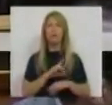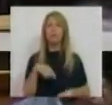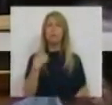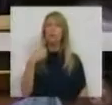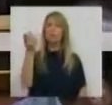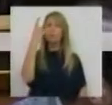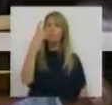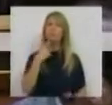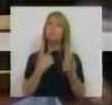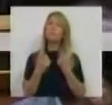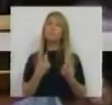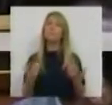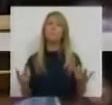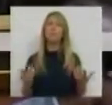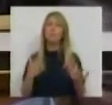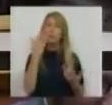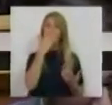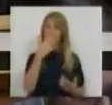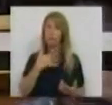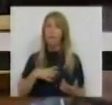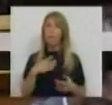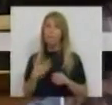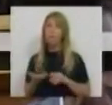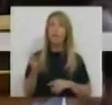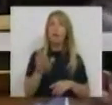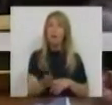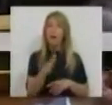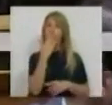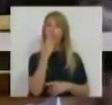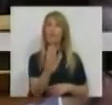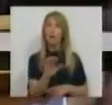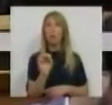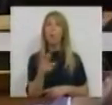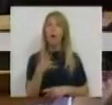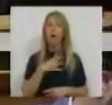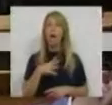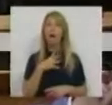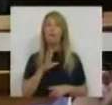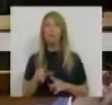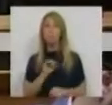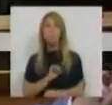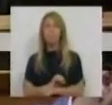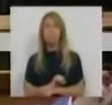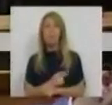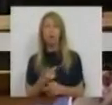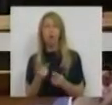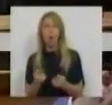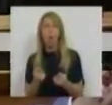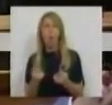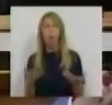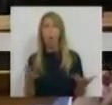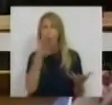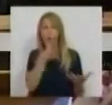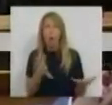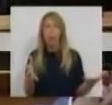perguntemos a nós se queremos dar um passo em frente ou se queremos cair na armadilha do ódio. Porque essa